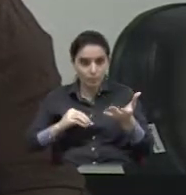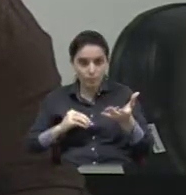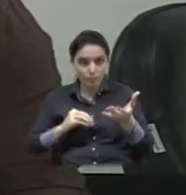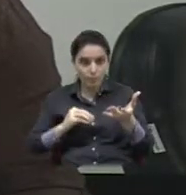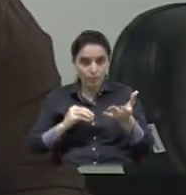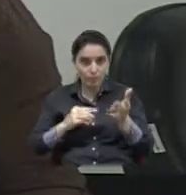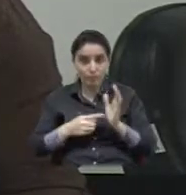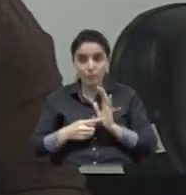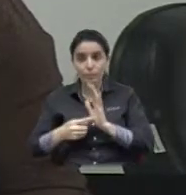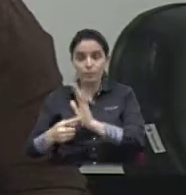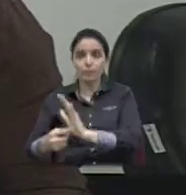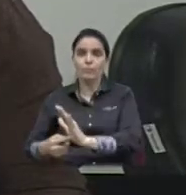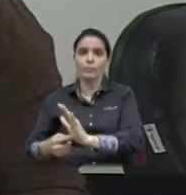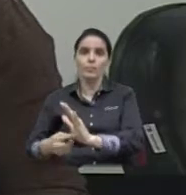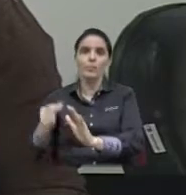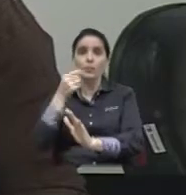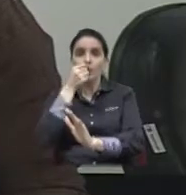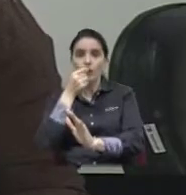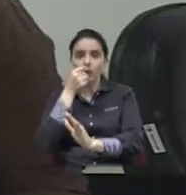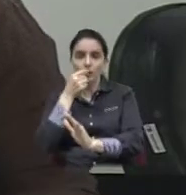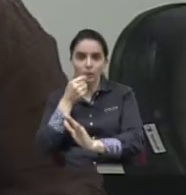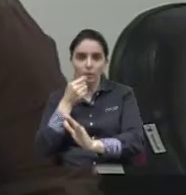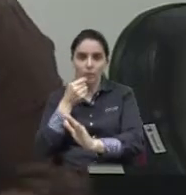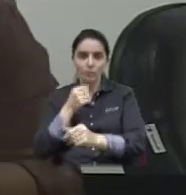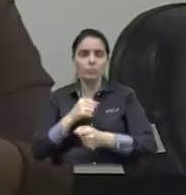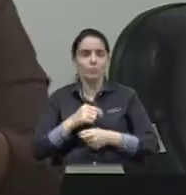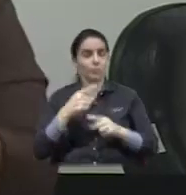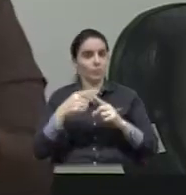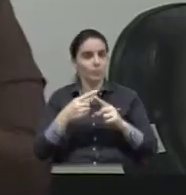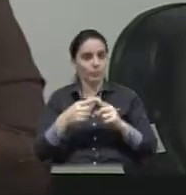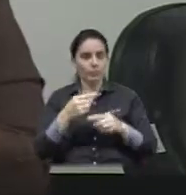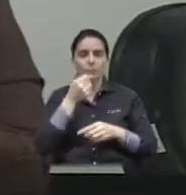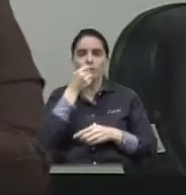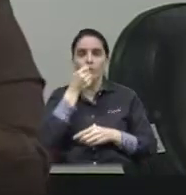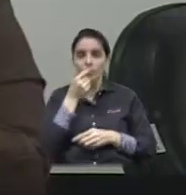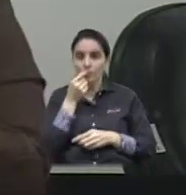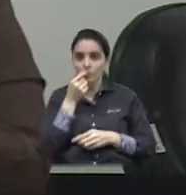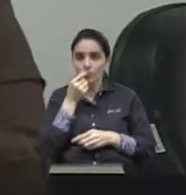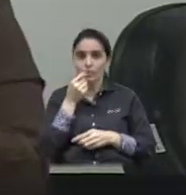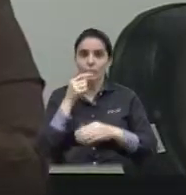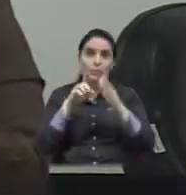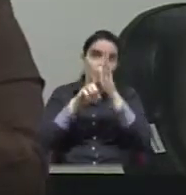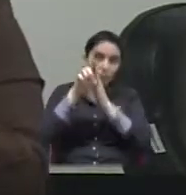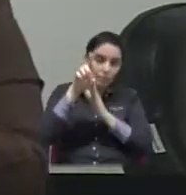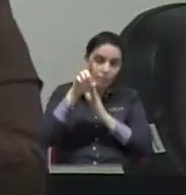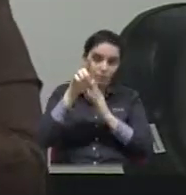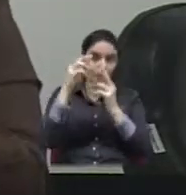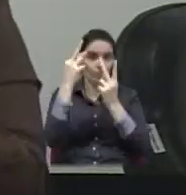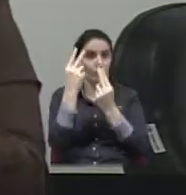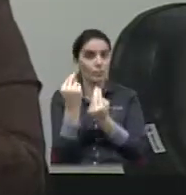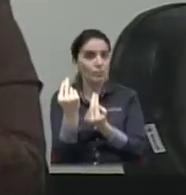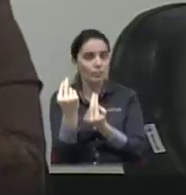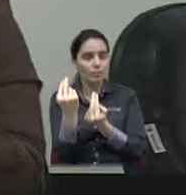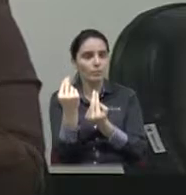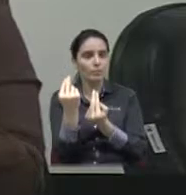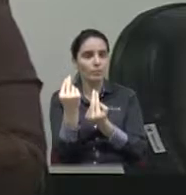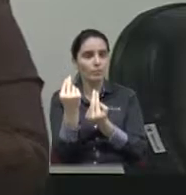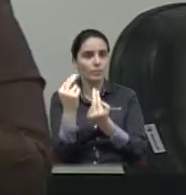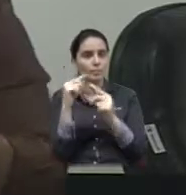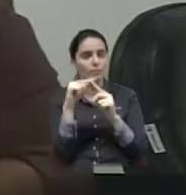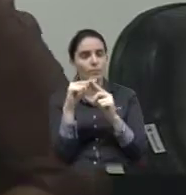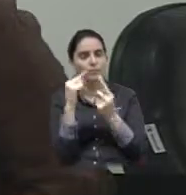sentido, e quando eu vi que o seu seria lido anteriormente ao meu,